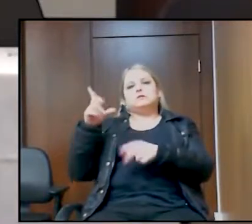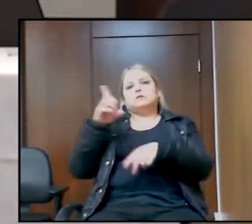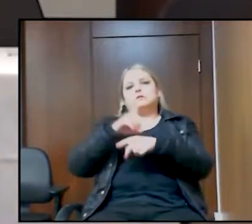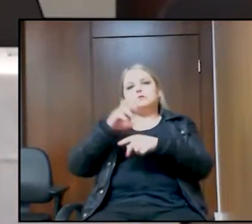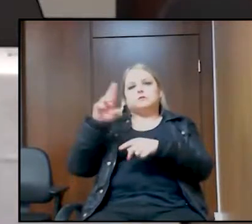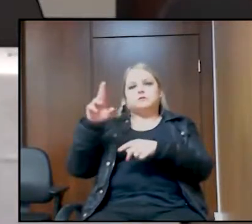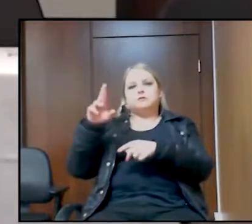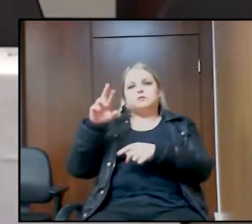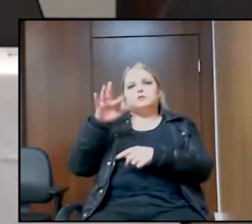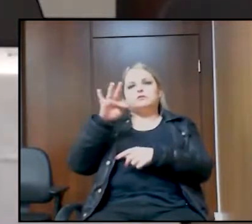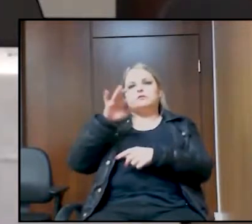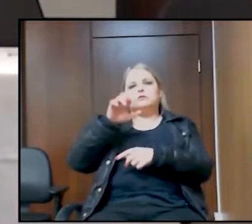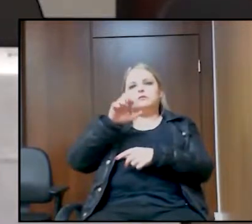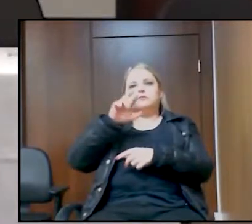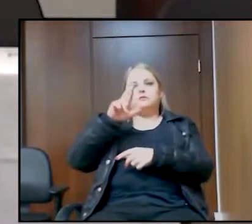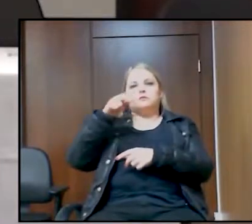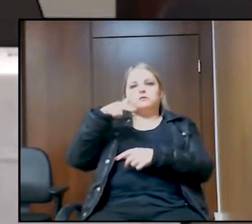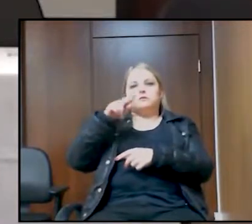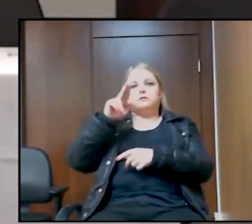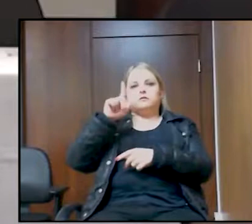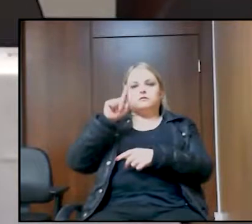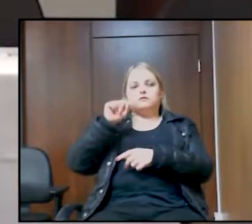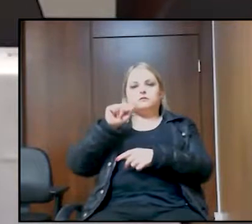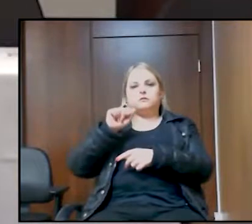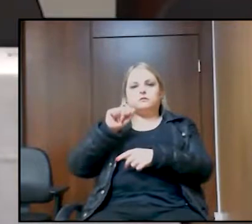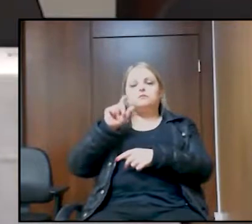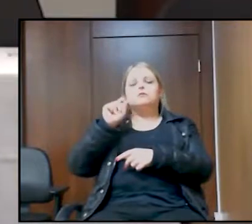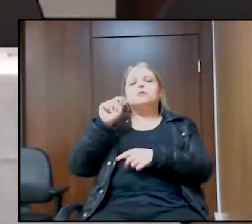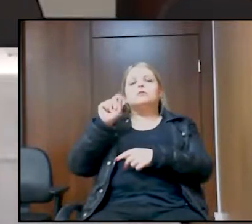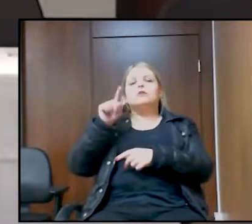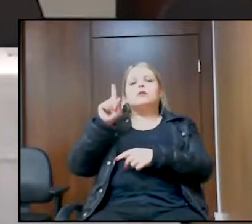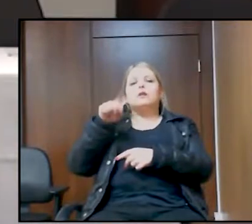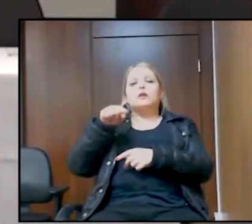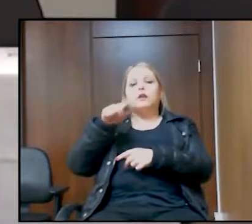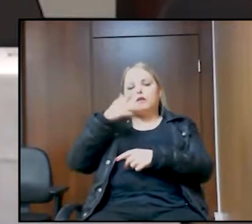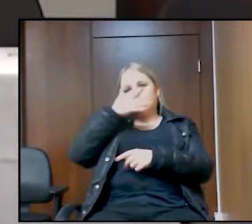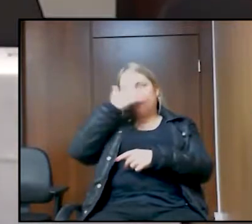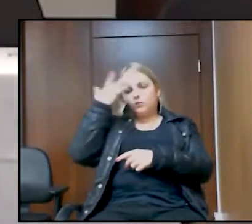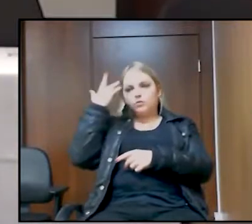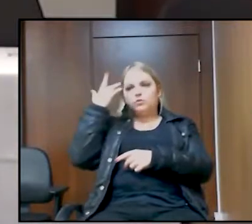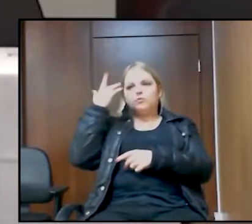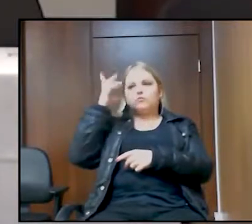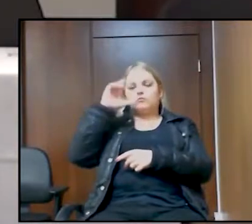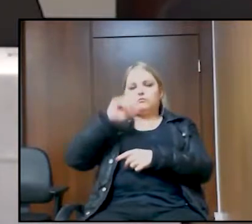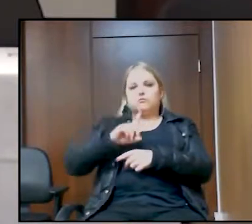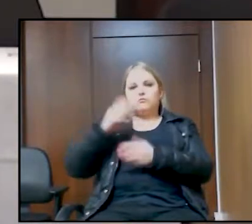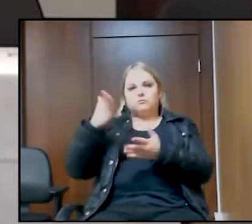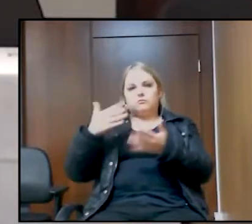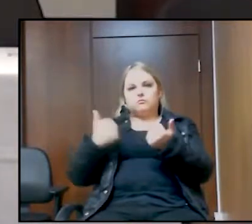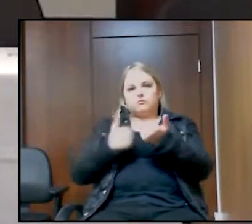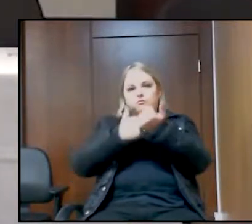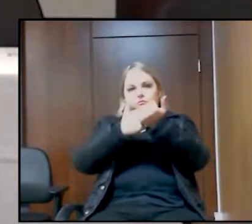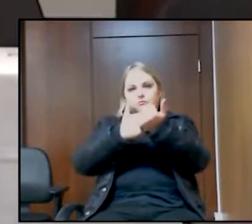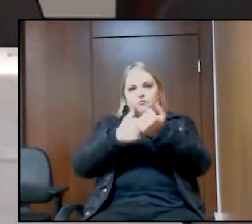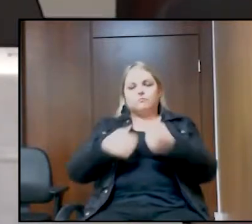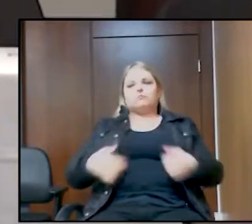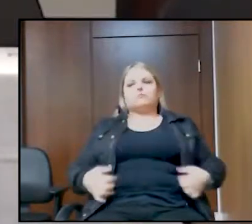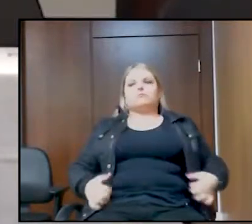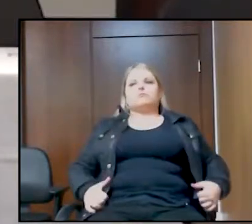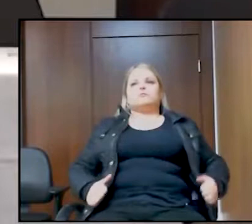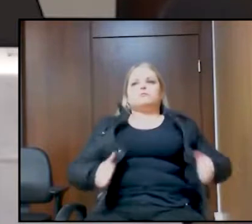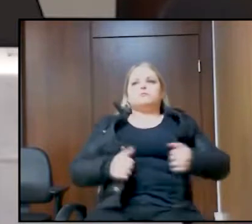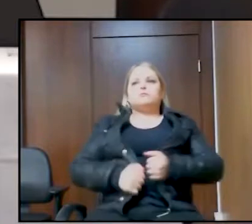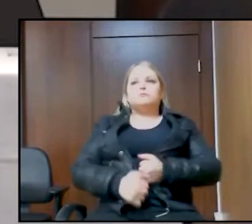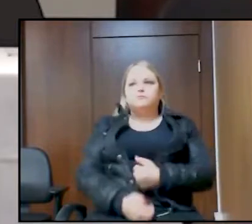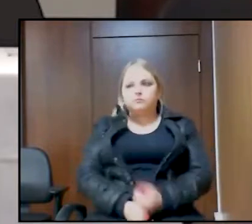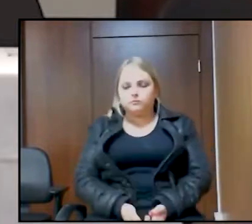Fernanda Dutra, do Núcleo de Pessoas com Deficiência, aqui da Defensoria,